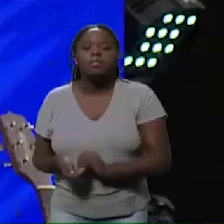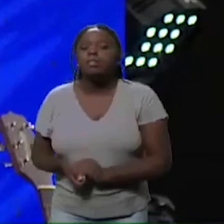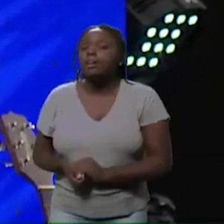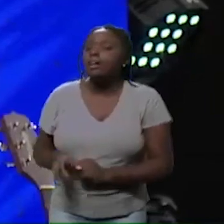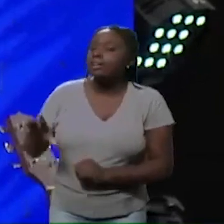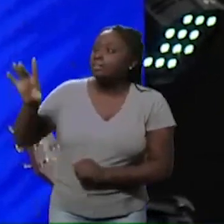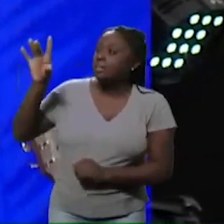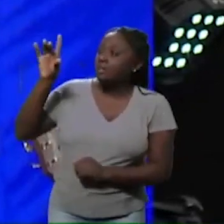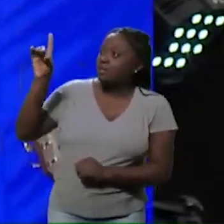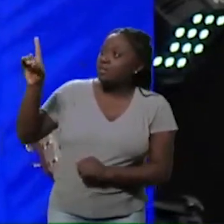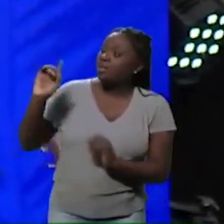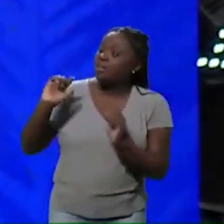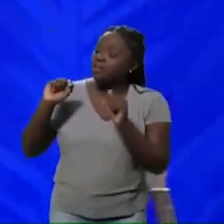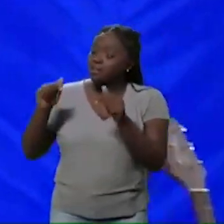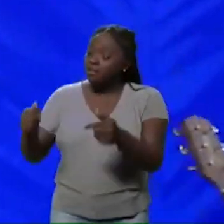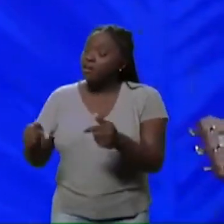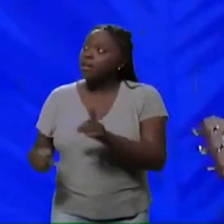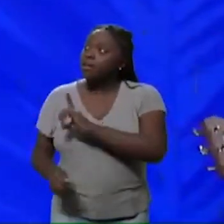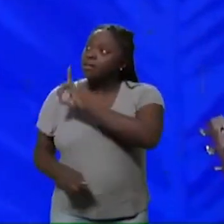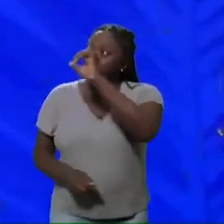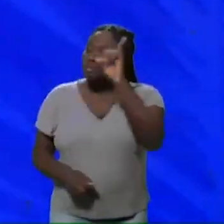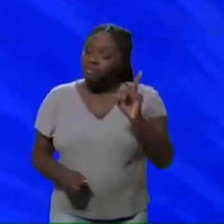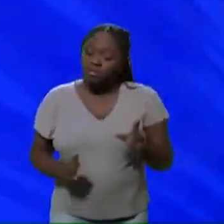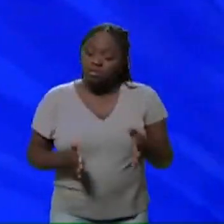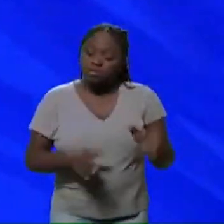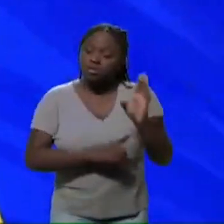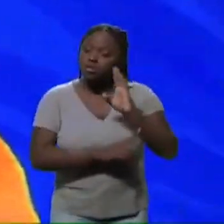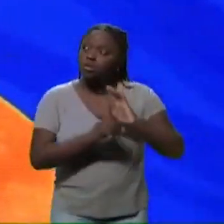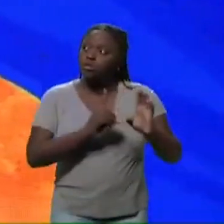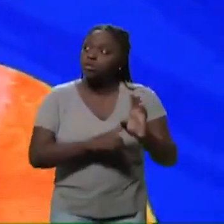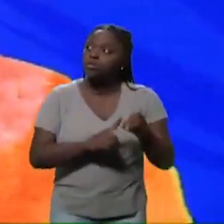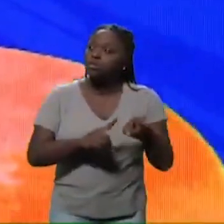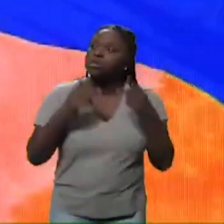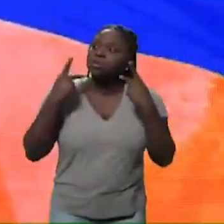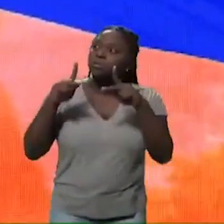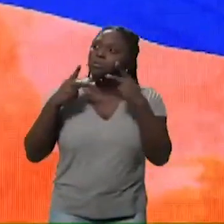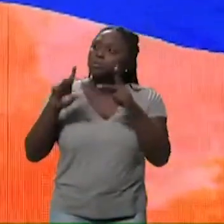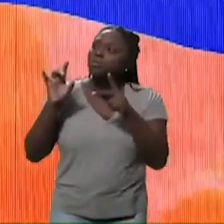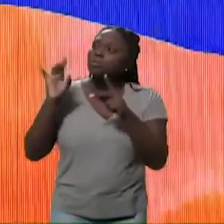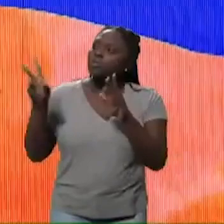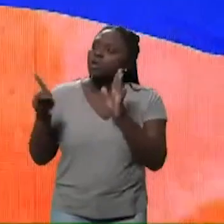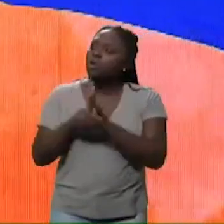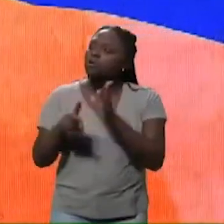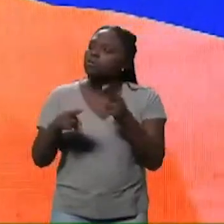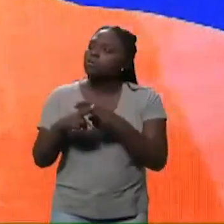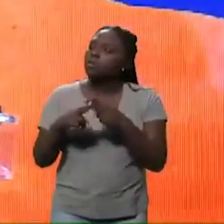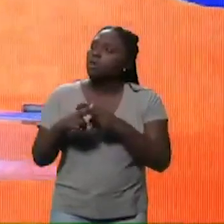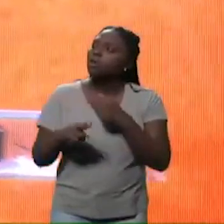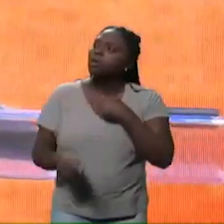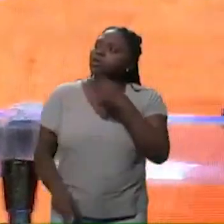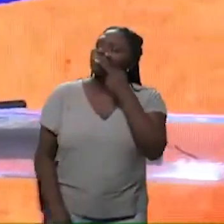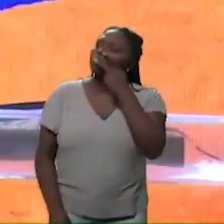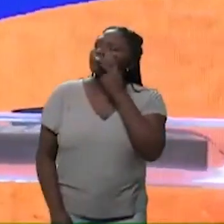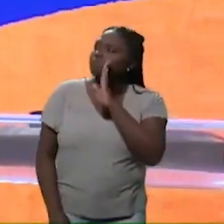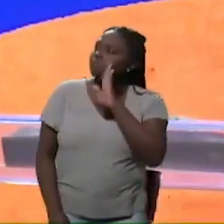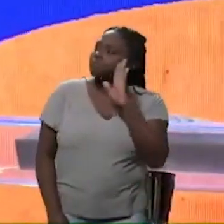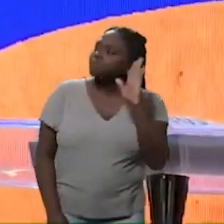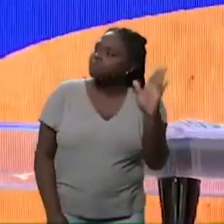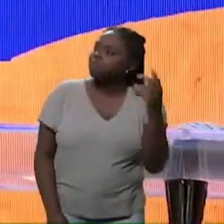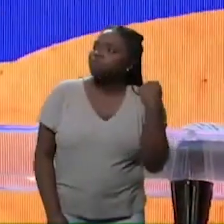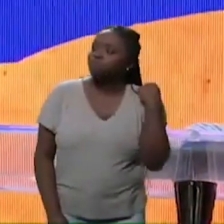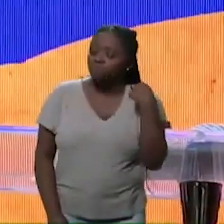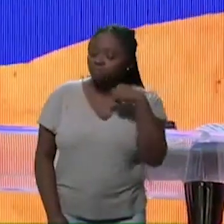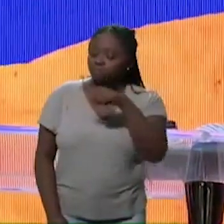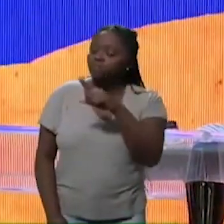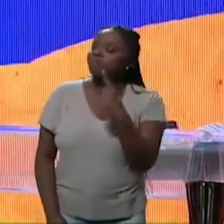Deus, faz um dia eu chegar no culto, o pregador pregar só sobre pornografia, eu prometo para o Senhor que eu vou lá na